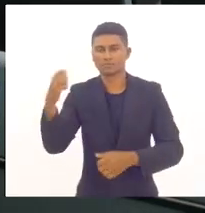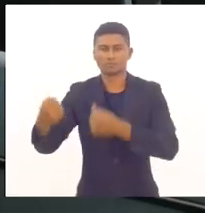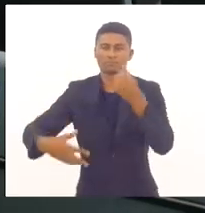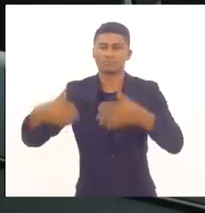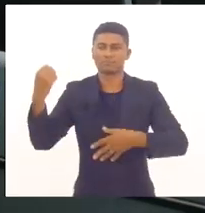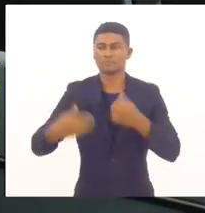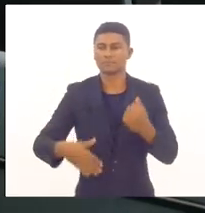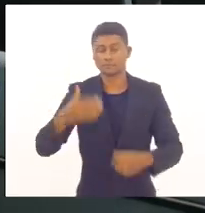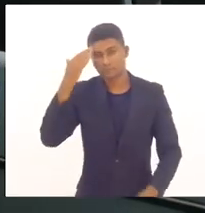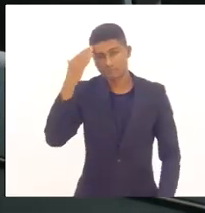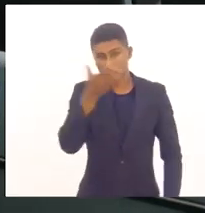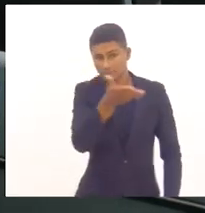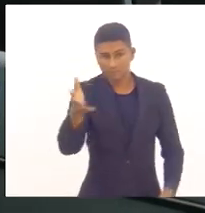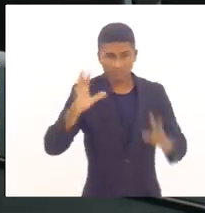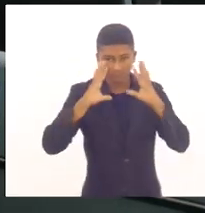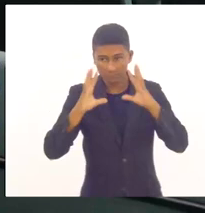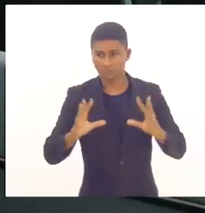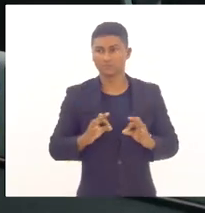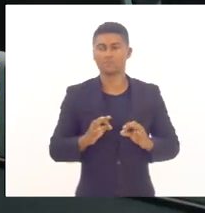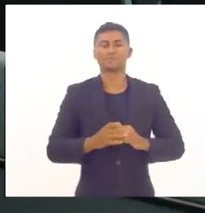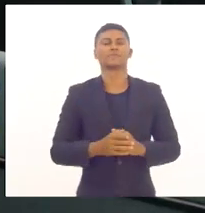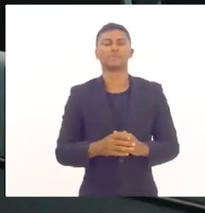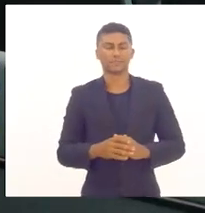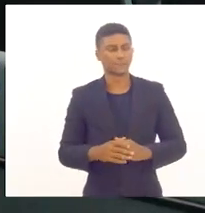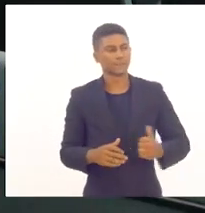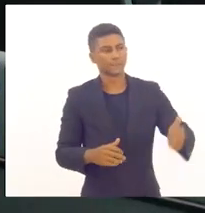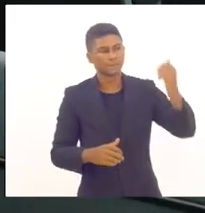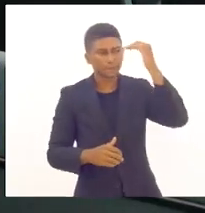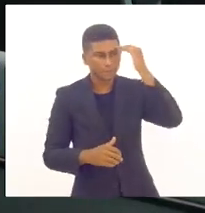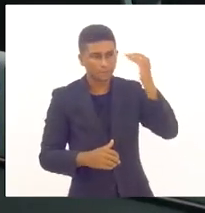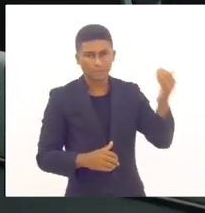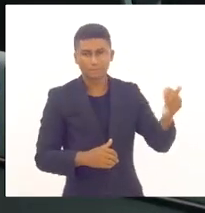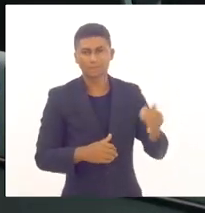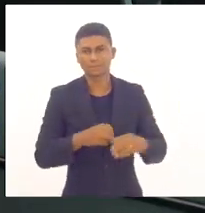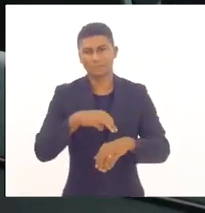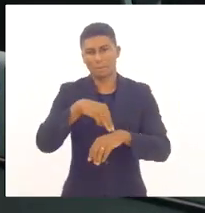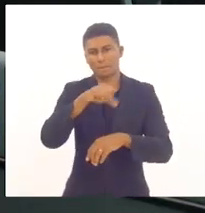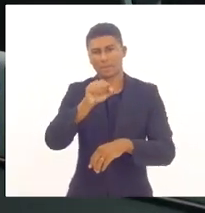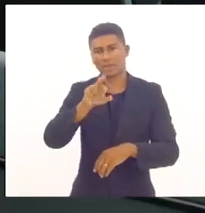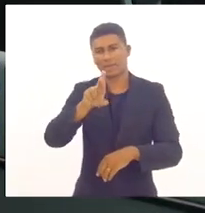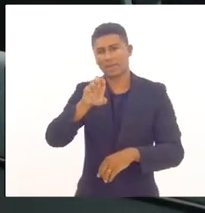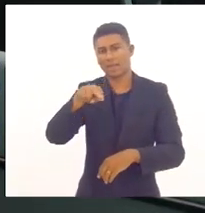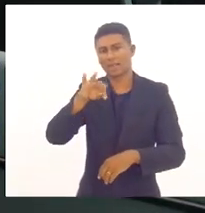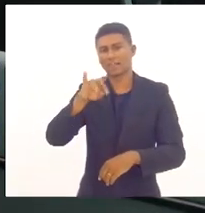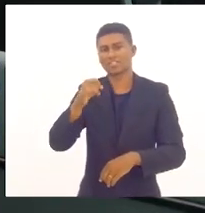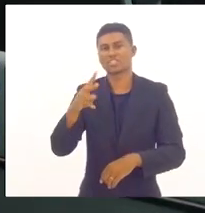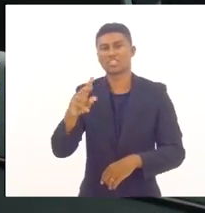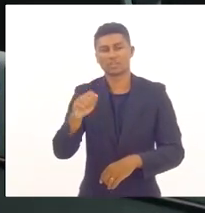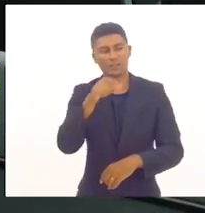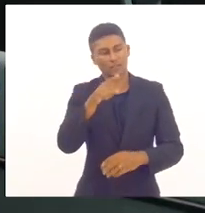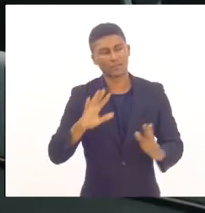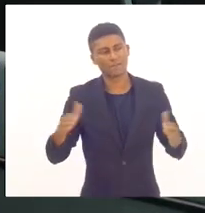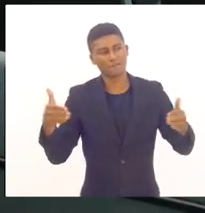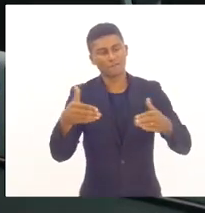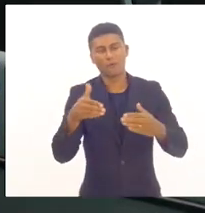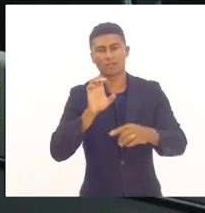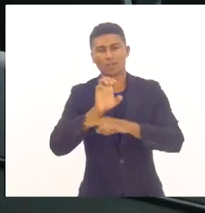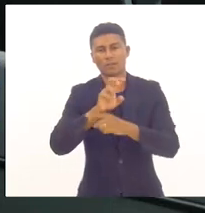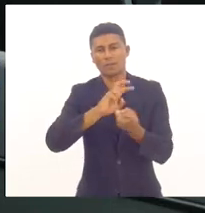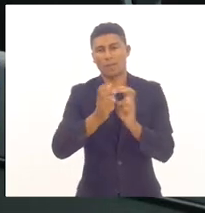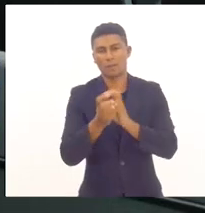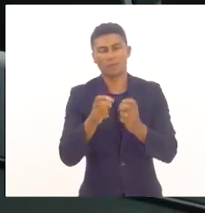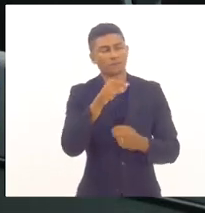pela atenção. Obrigado, mestra Renatinha, do Fórum de Capoeira do Estado do Rio de Janeiro, pela sua